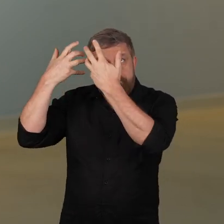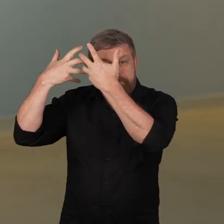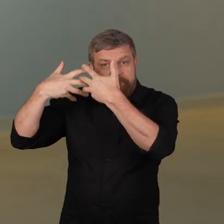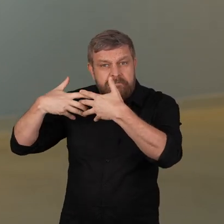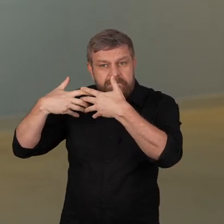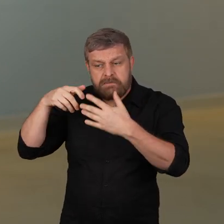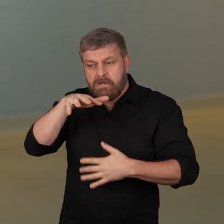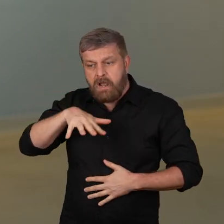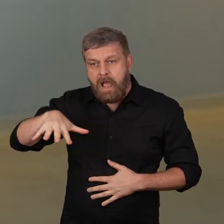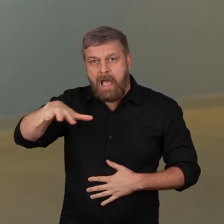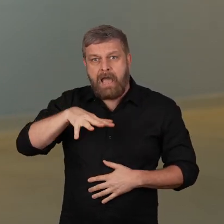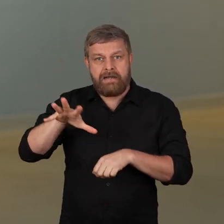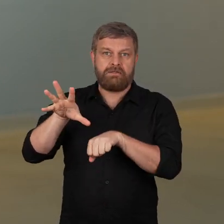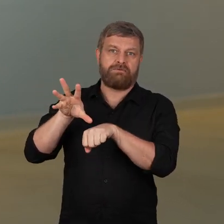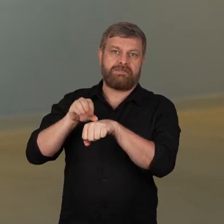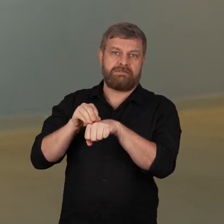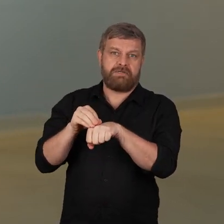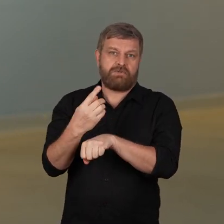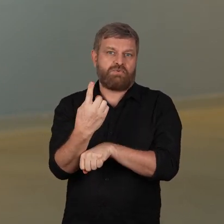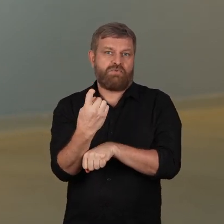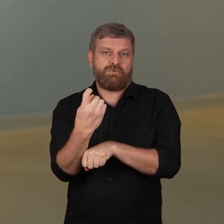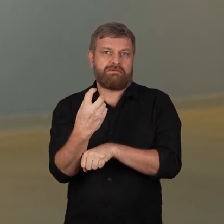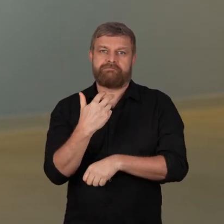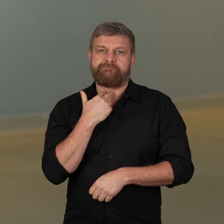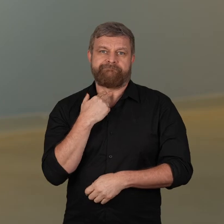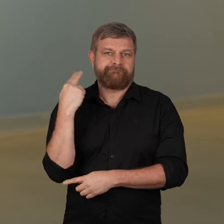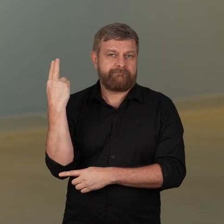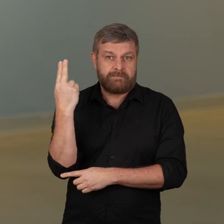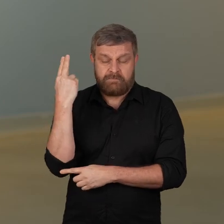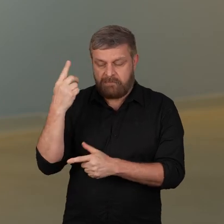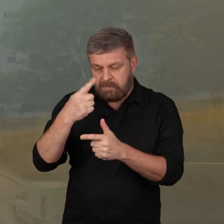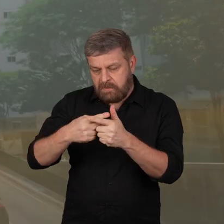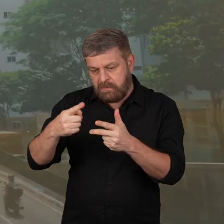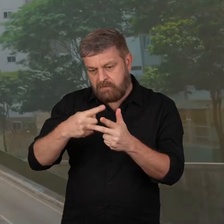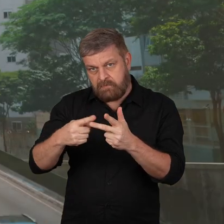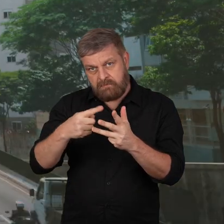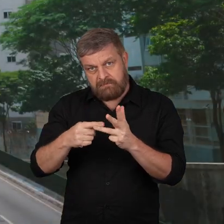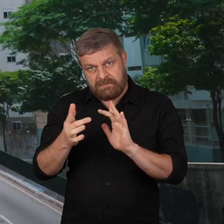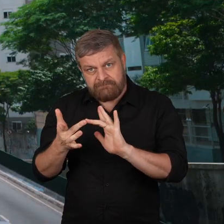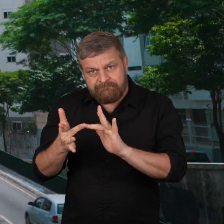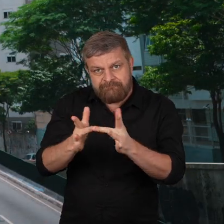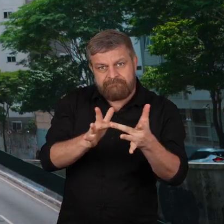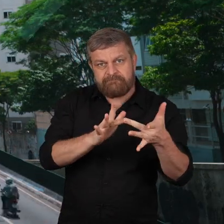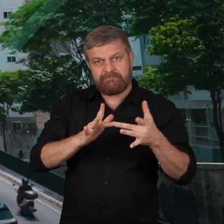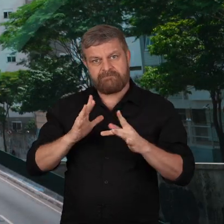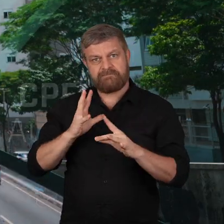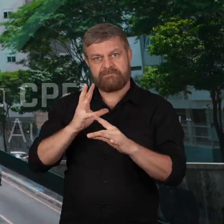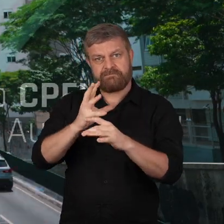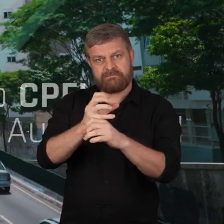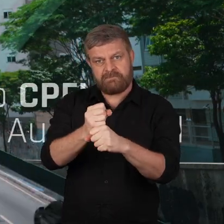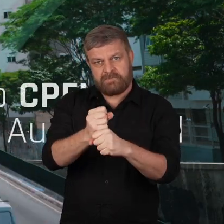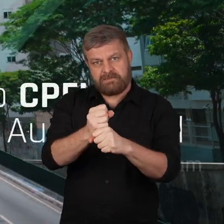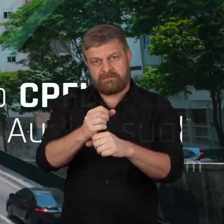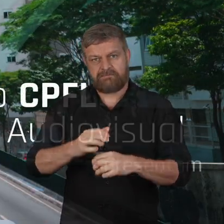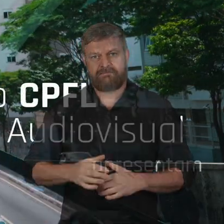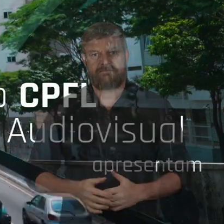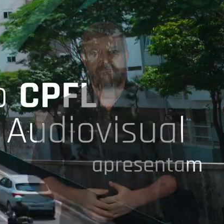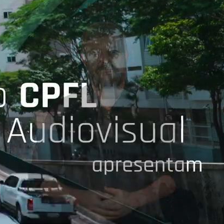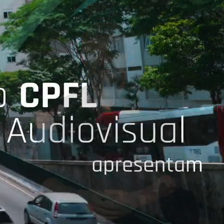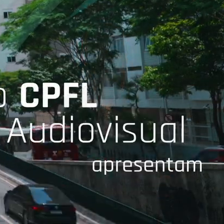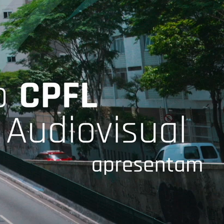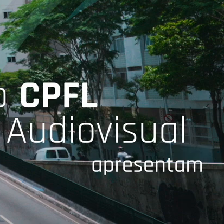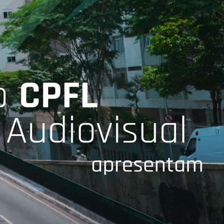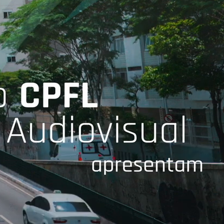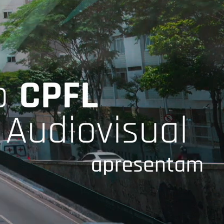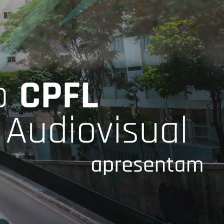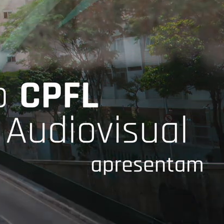única área do saber. Usa roupa né? preta. Porque os problemas estão cada vez mais interligados. Imagens aceleradas de um viaduto com carros.